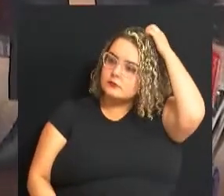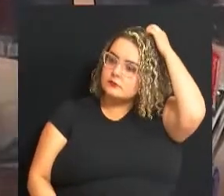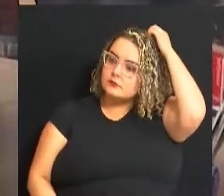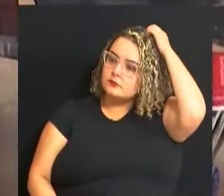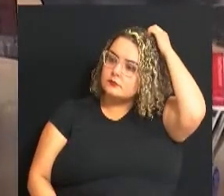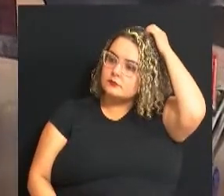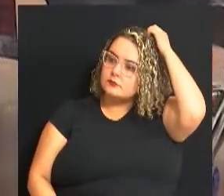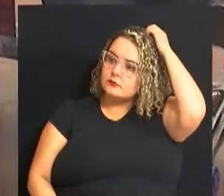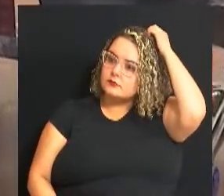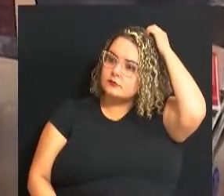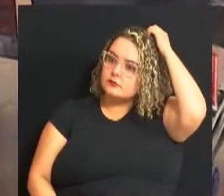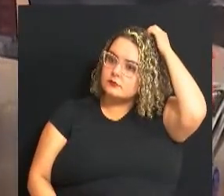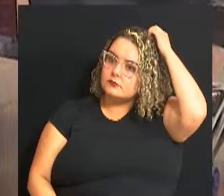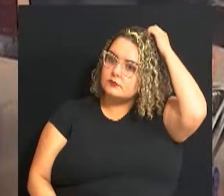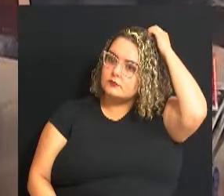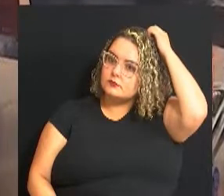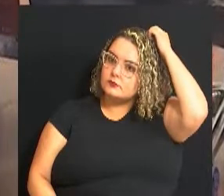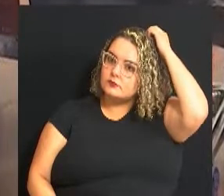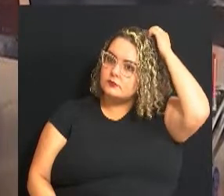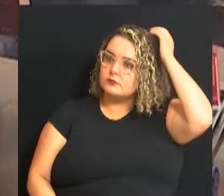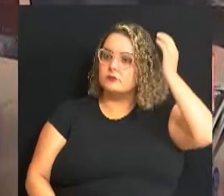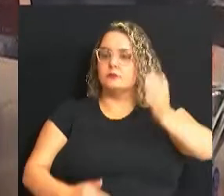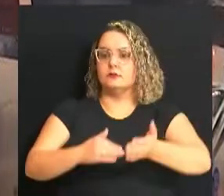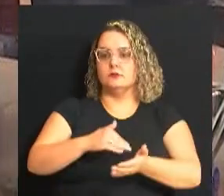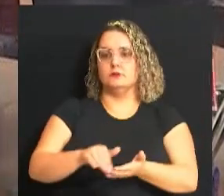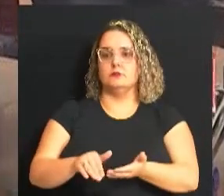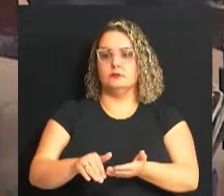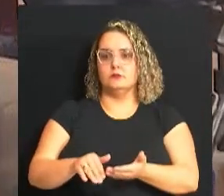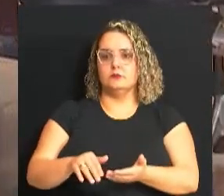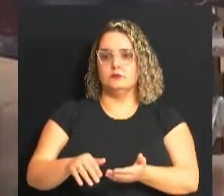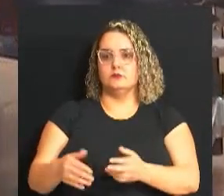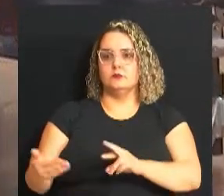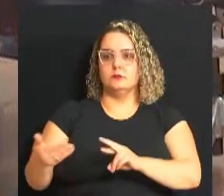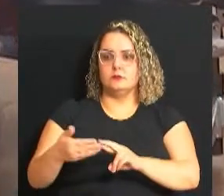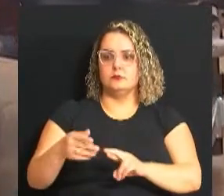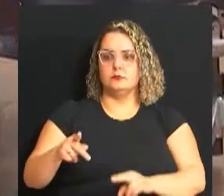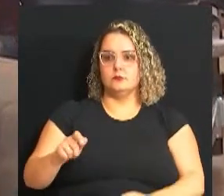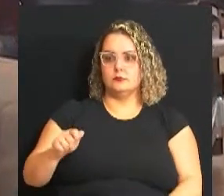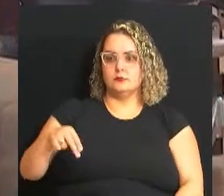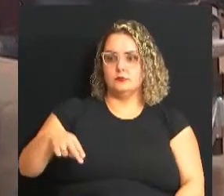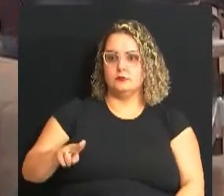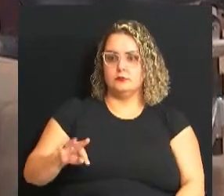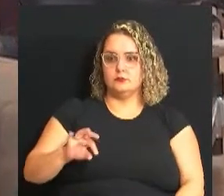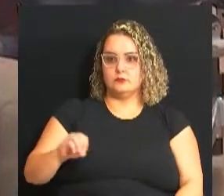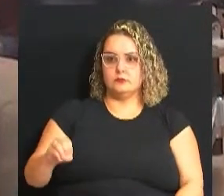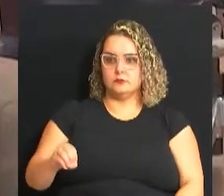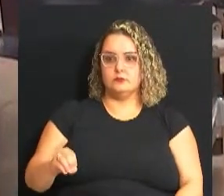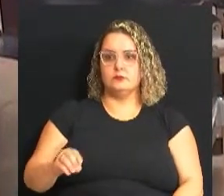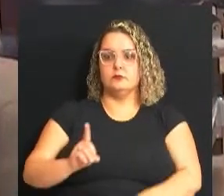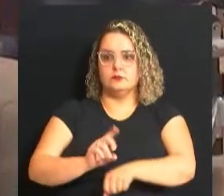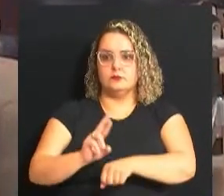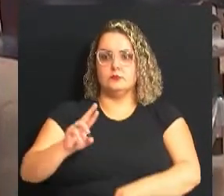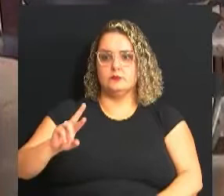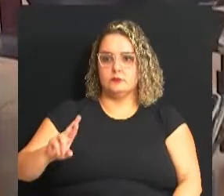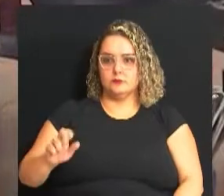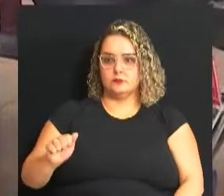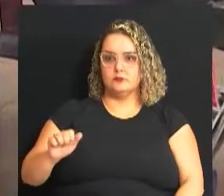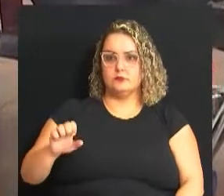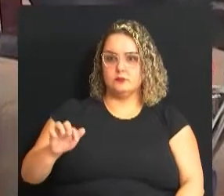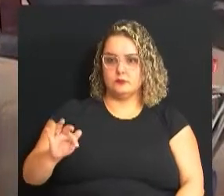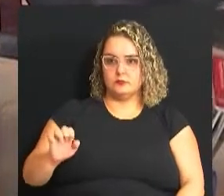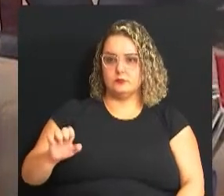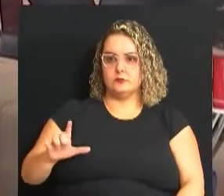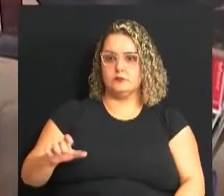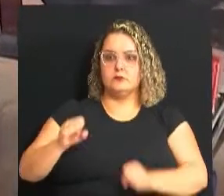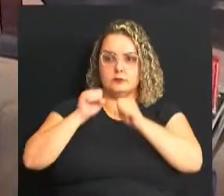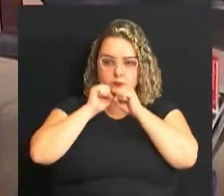Secretaria Municipal de Justiça, o doutor Pitor Panuto, o doutor Rafael Otaviano, que é assessor da Secretaria Municipal de Justiça,